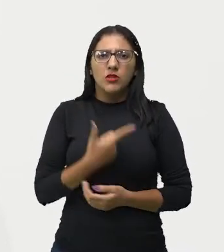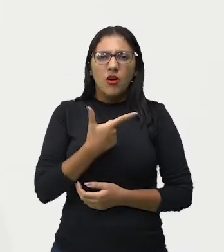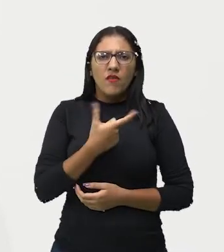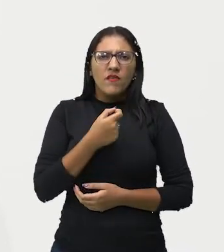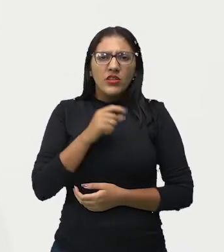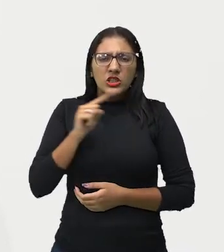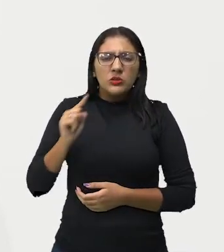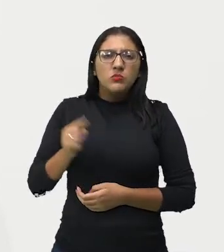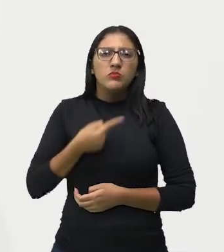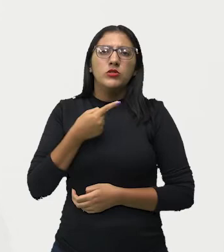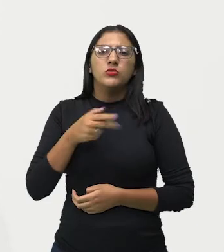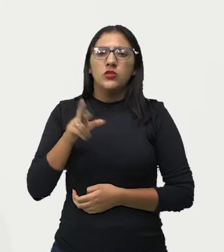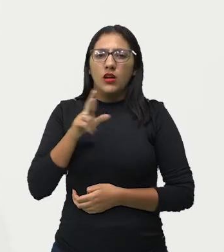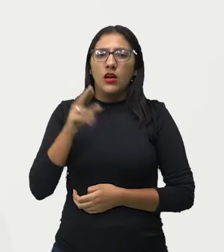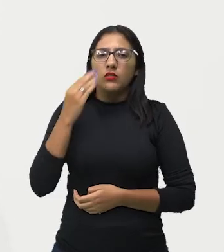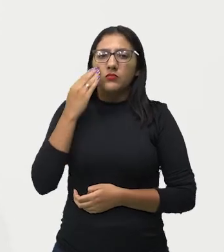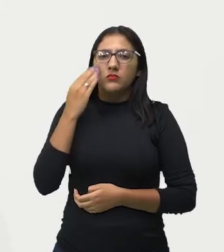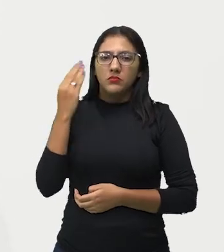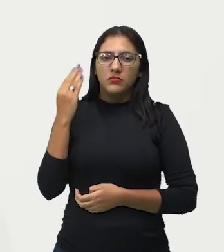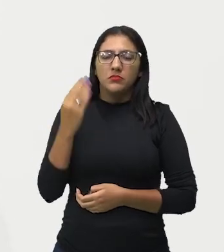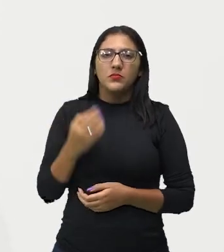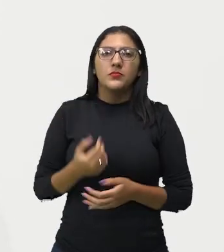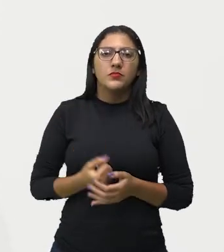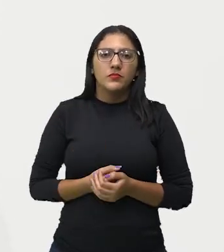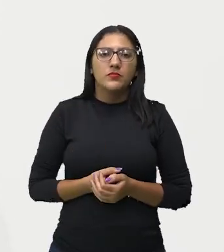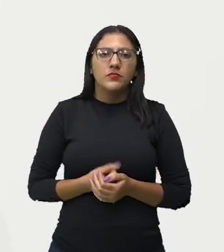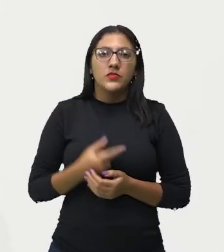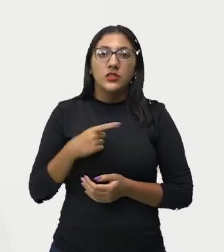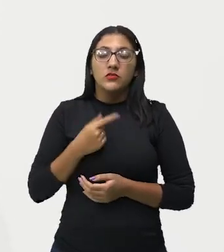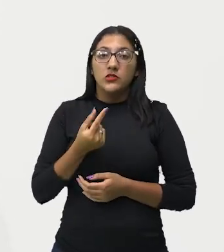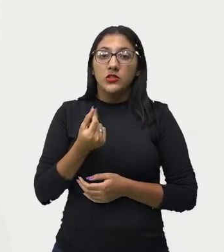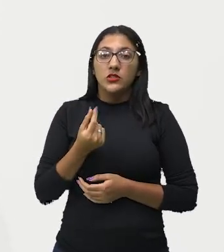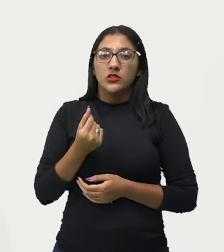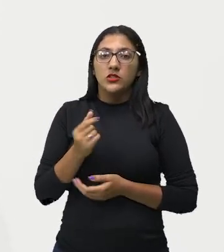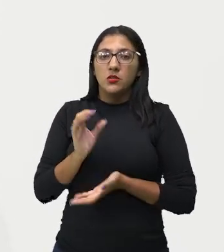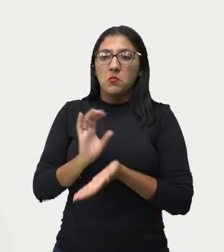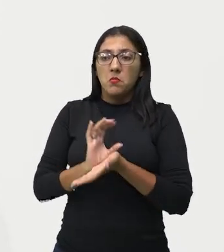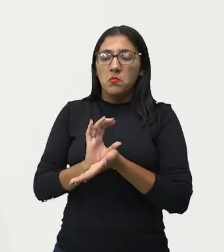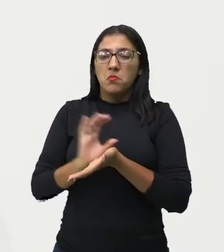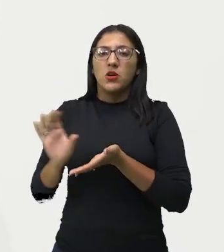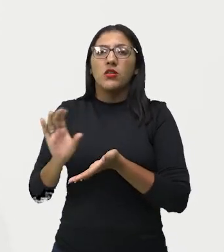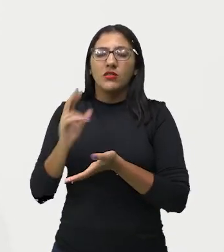20 mil reais, isso aqui, ó, ele aplicou, isso aqui é o